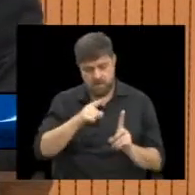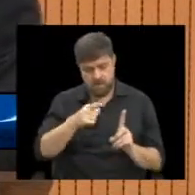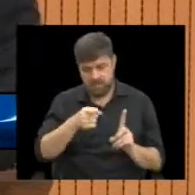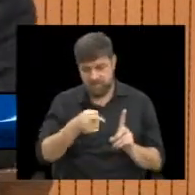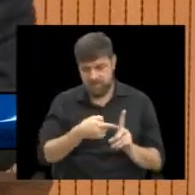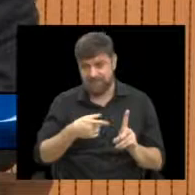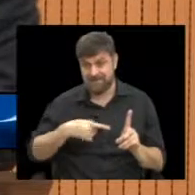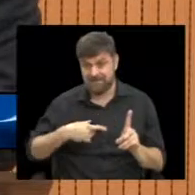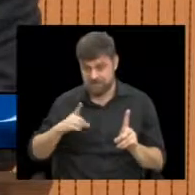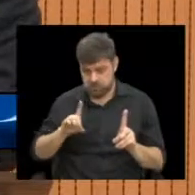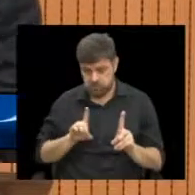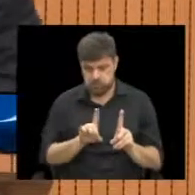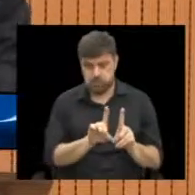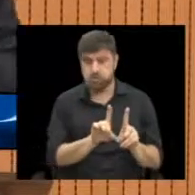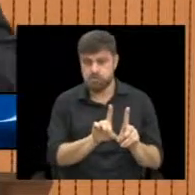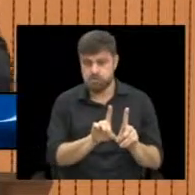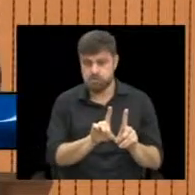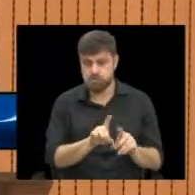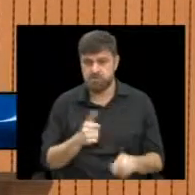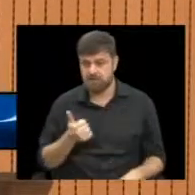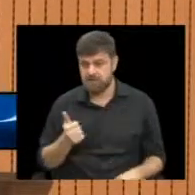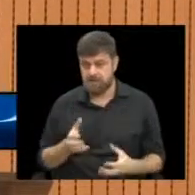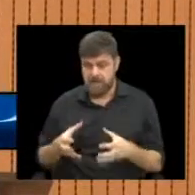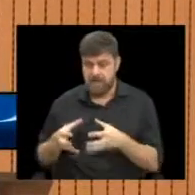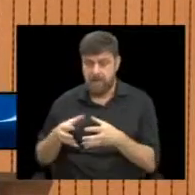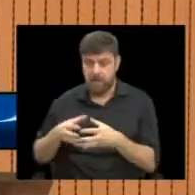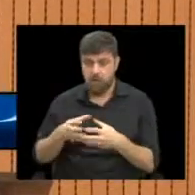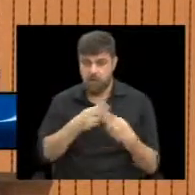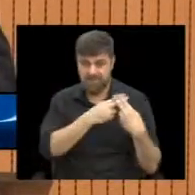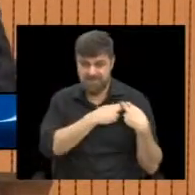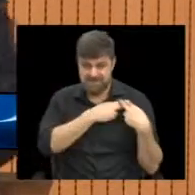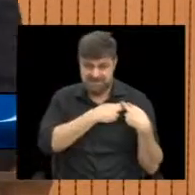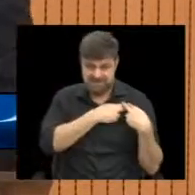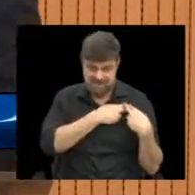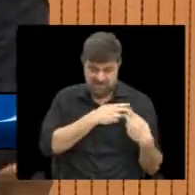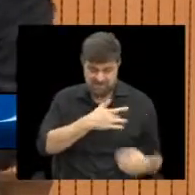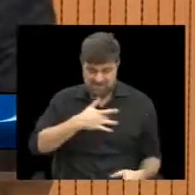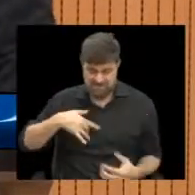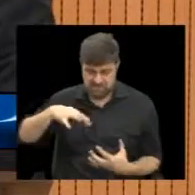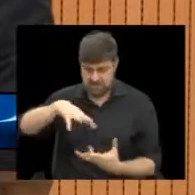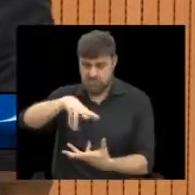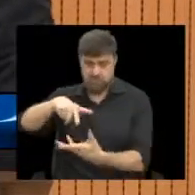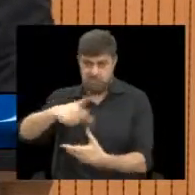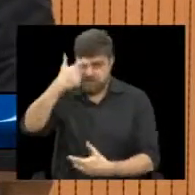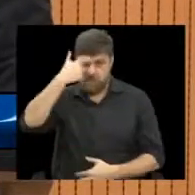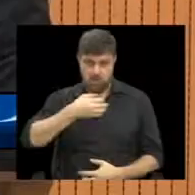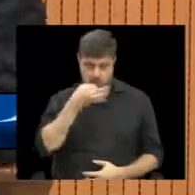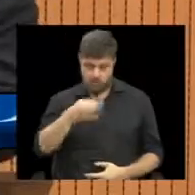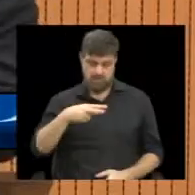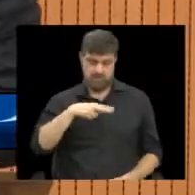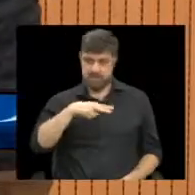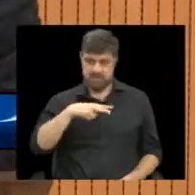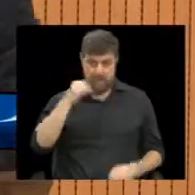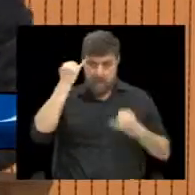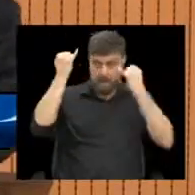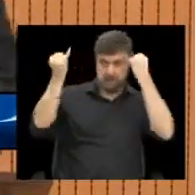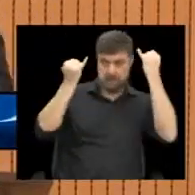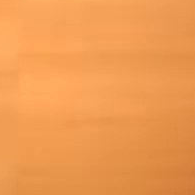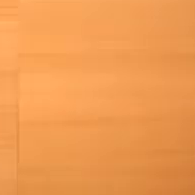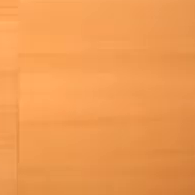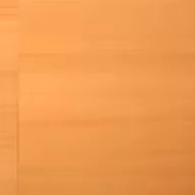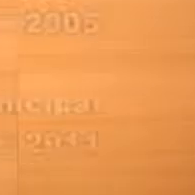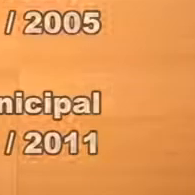um acompanhante no parto é a Organização Mundial de Saúde. Não é esse vereador que está inventando a roda,